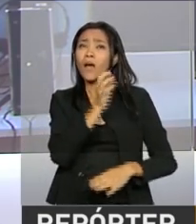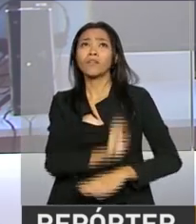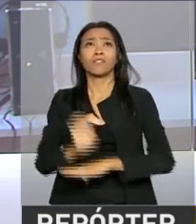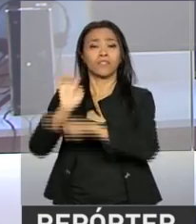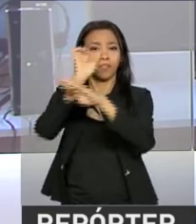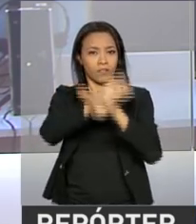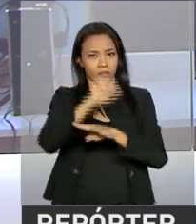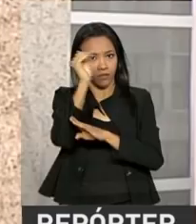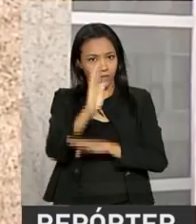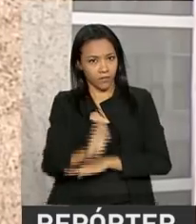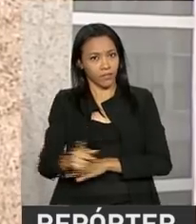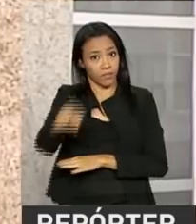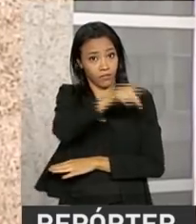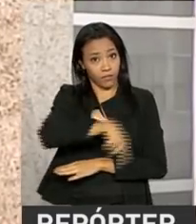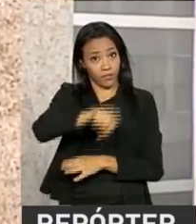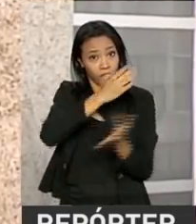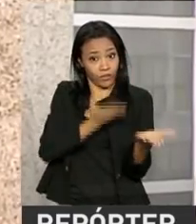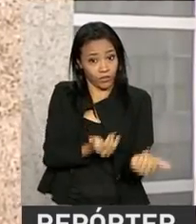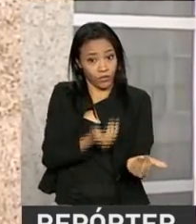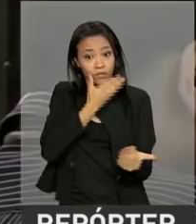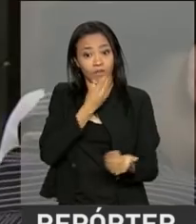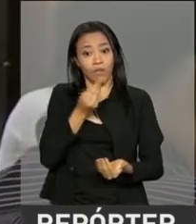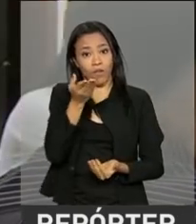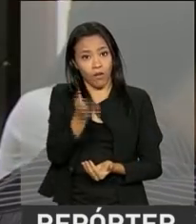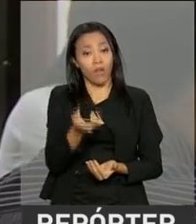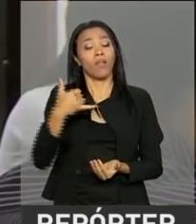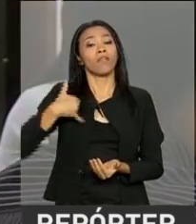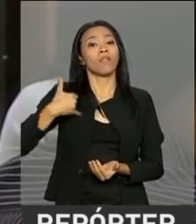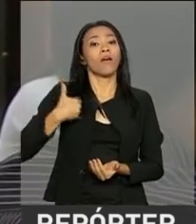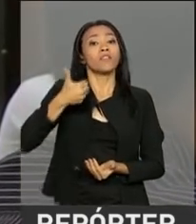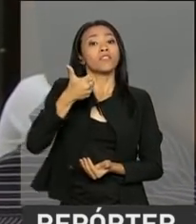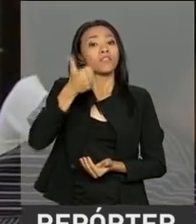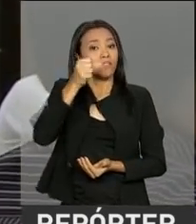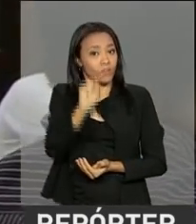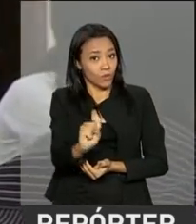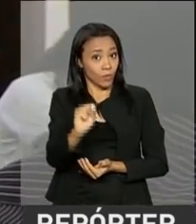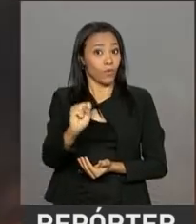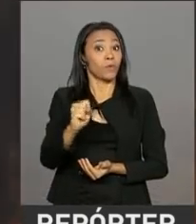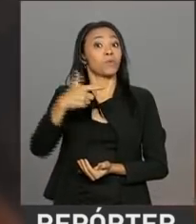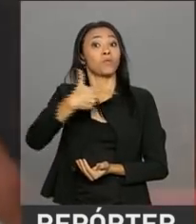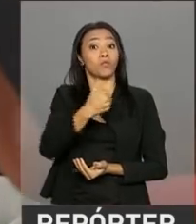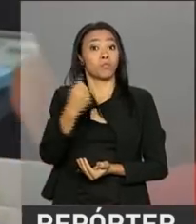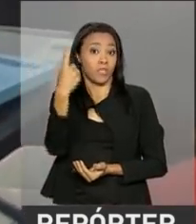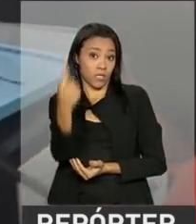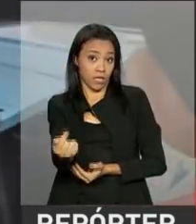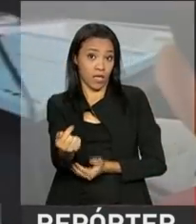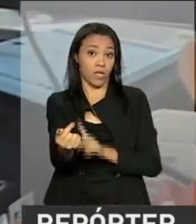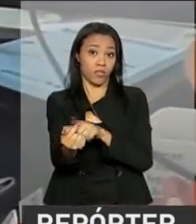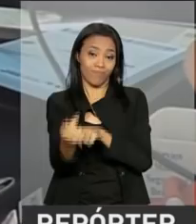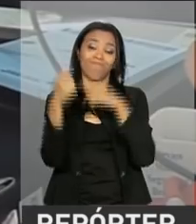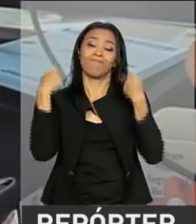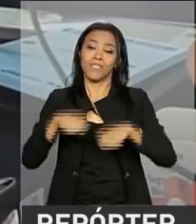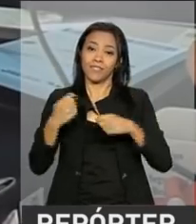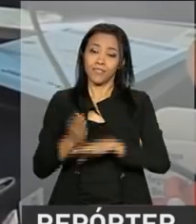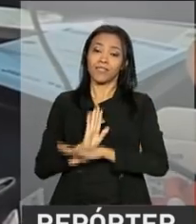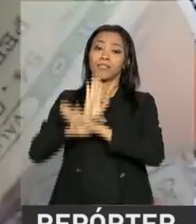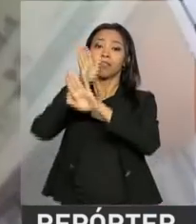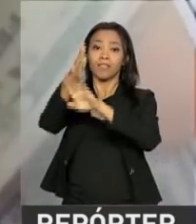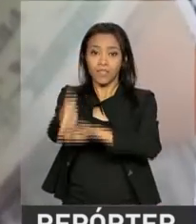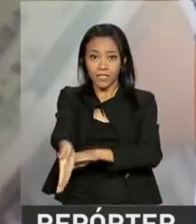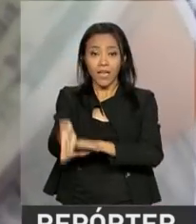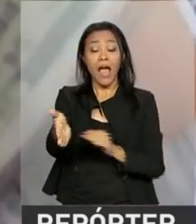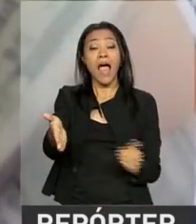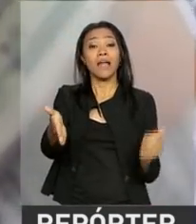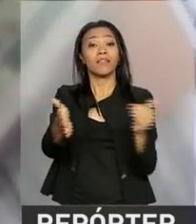brasileiros jovens do sexo masculino que completam 18 anos em 2017 devem se inscrever até o